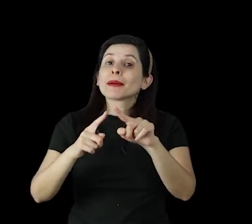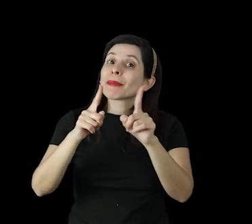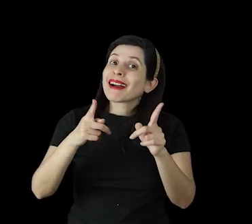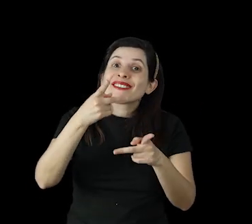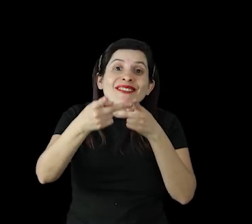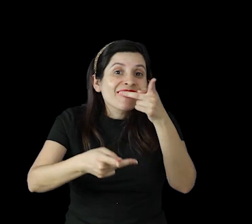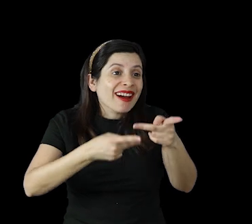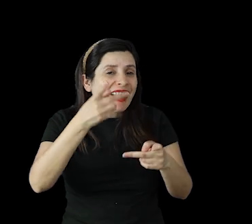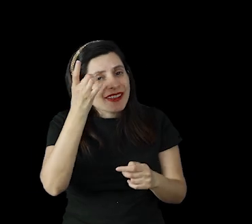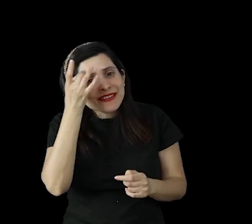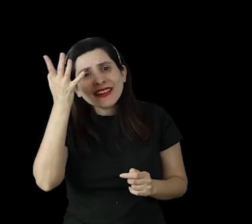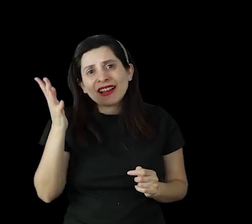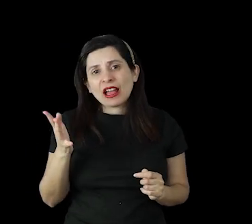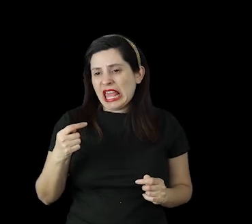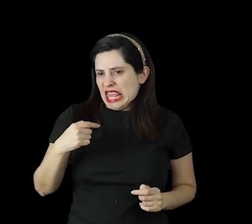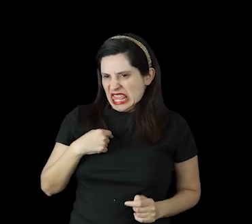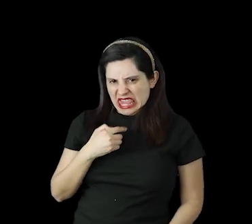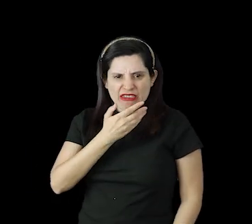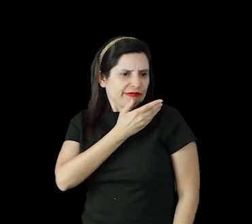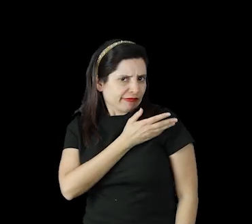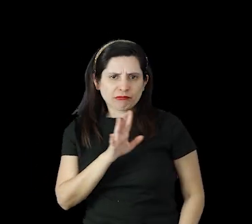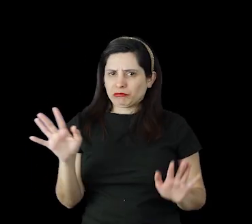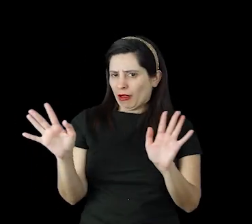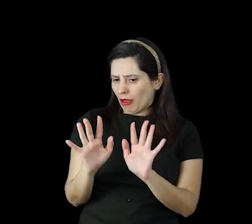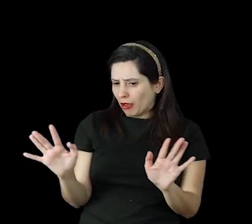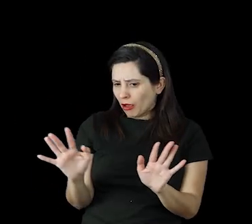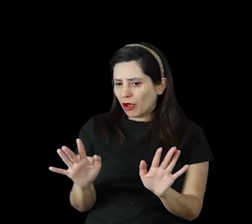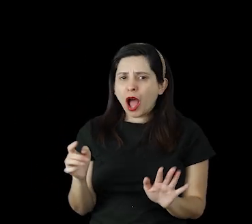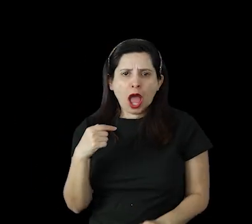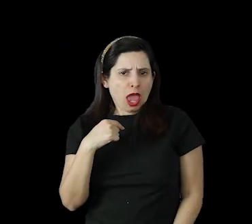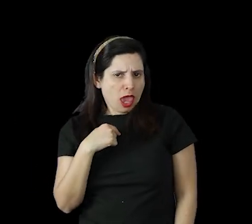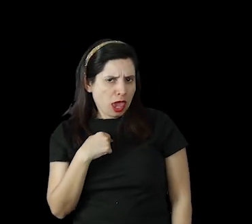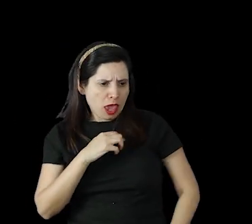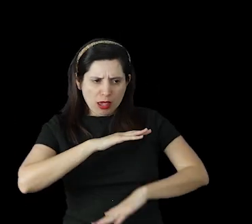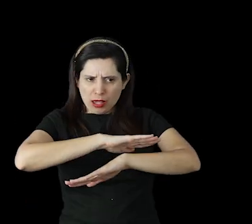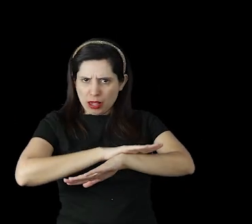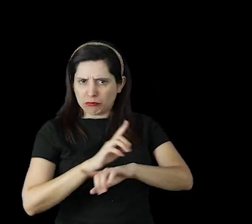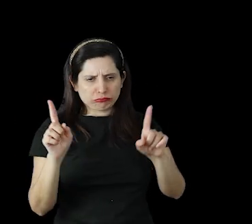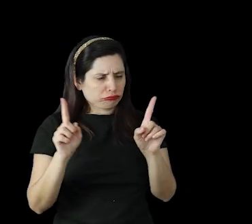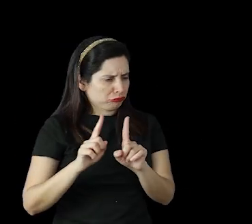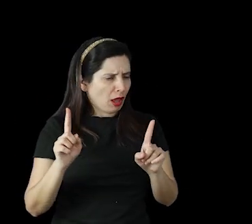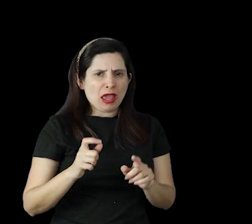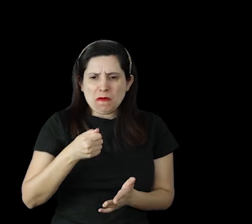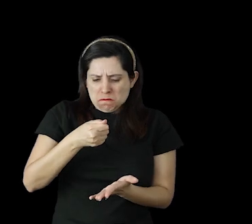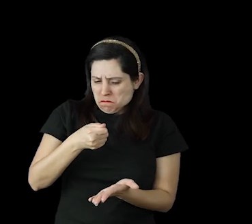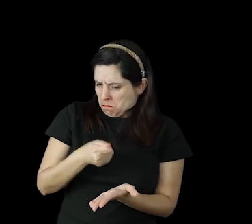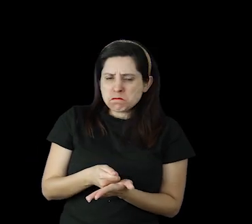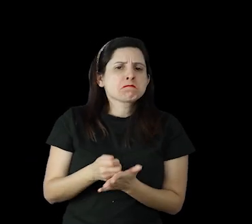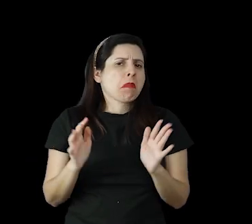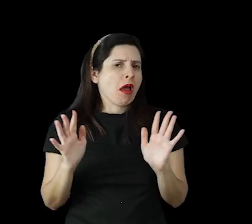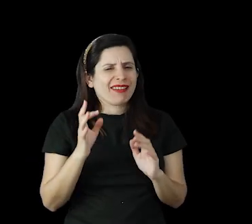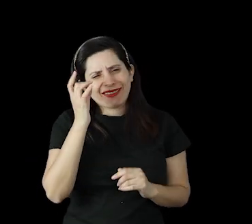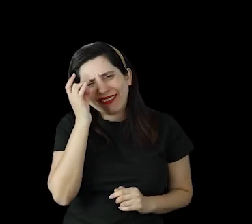né. Falar: "Ah, eu não sou racista. Ah, eu não sou preconceituoso. Ah, eu não sou machista".